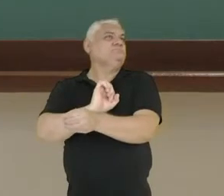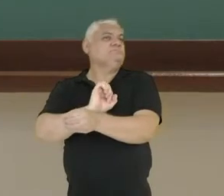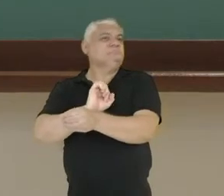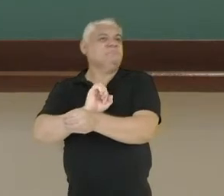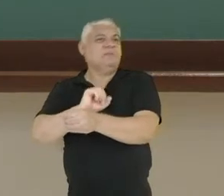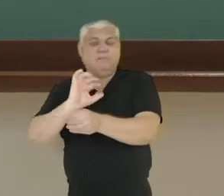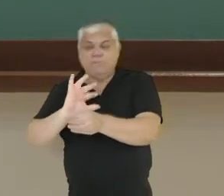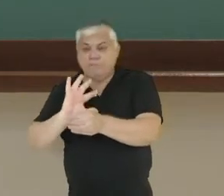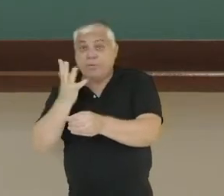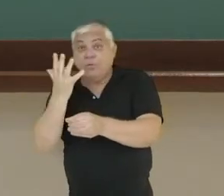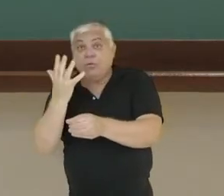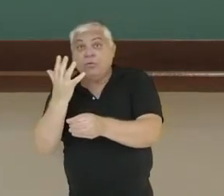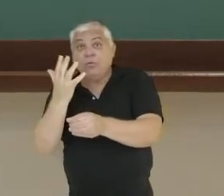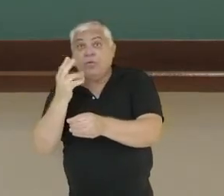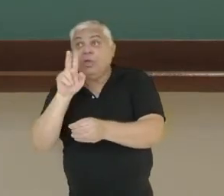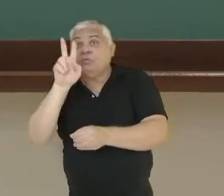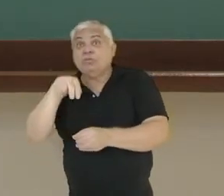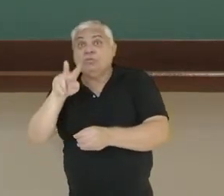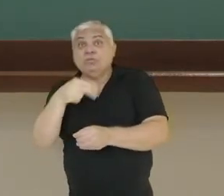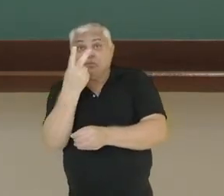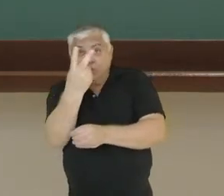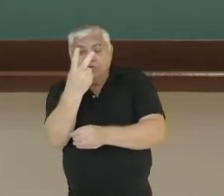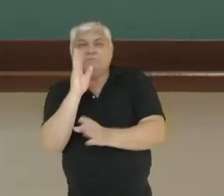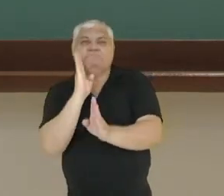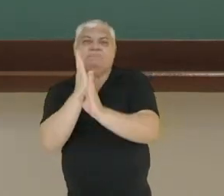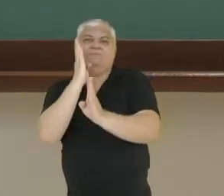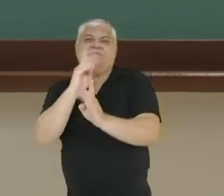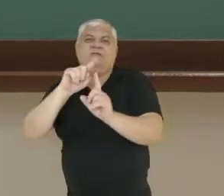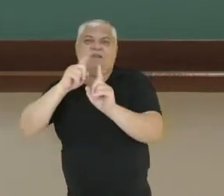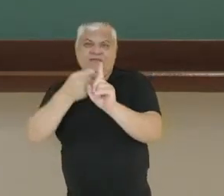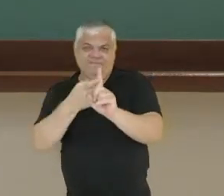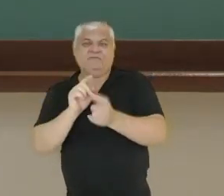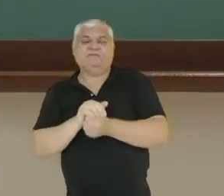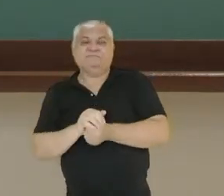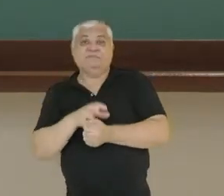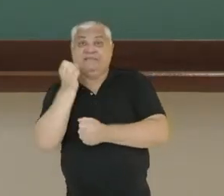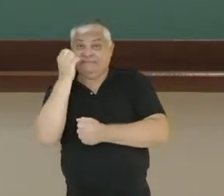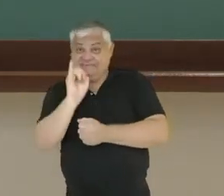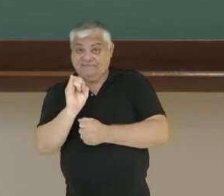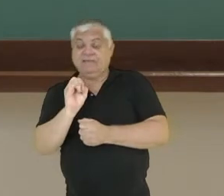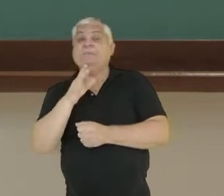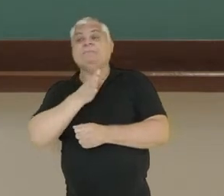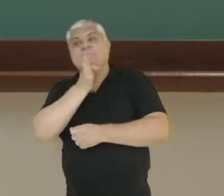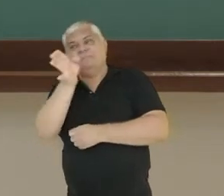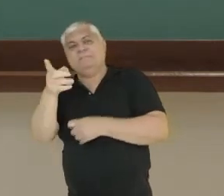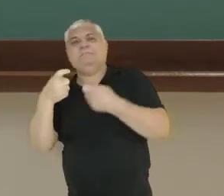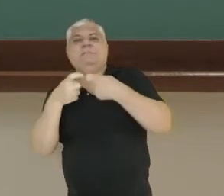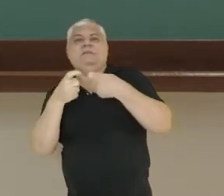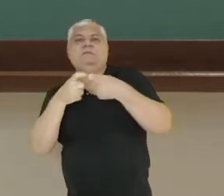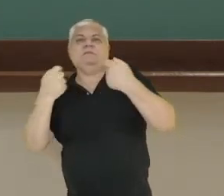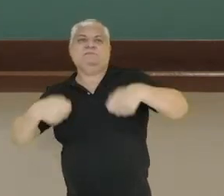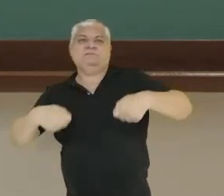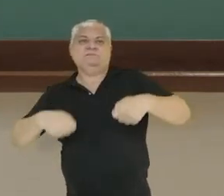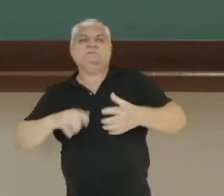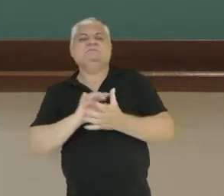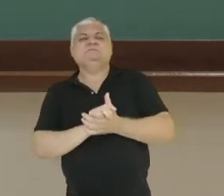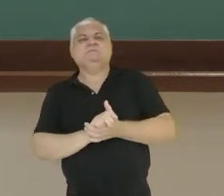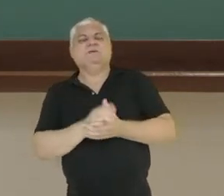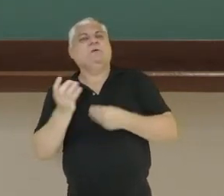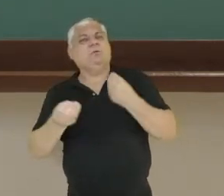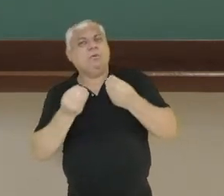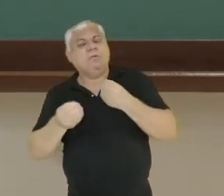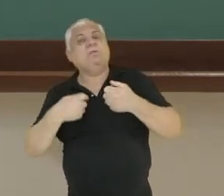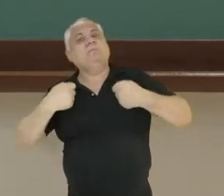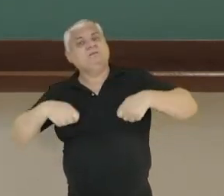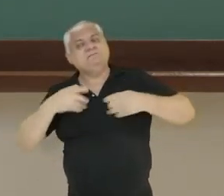grávida, aparecem dois risquinhos aqui. Se estiver grávida, tem que ir no médico. Né? De qualquer forma, vai no